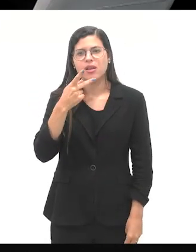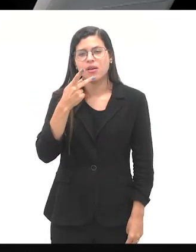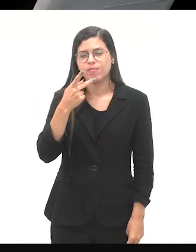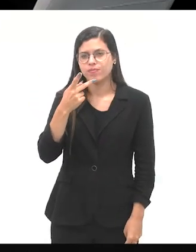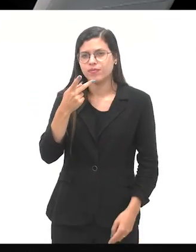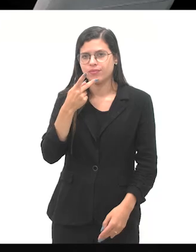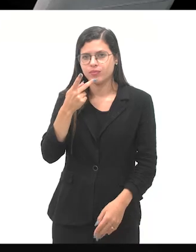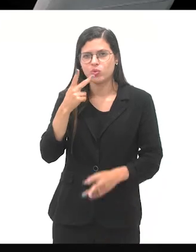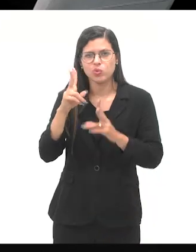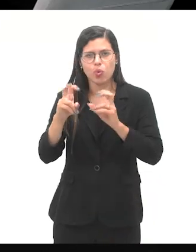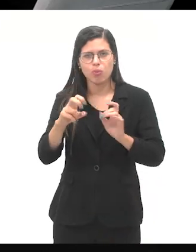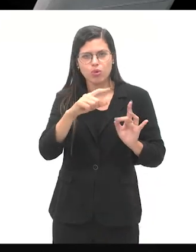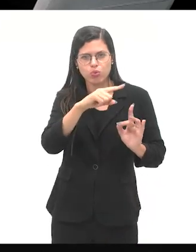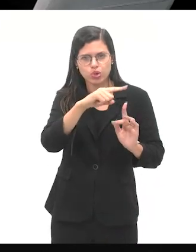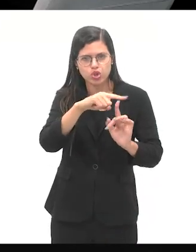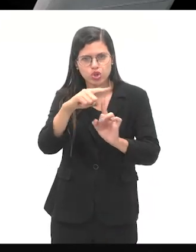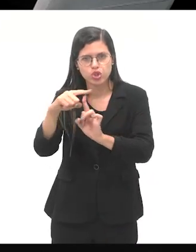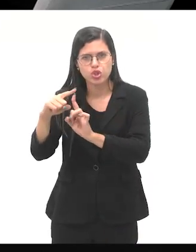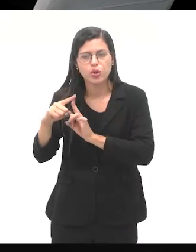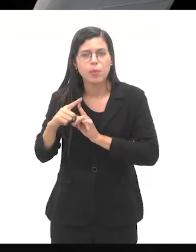das espécies que estão